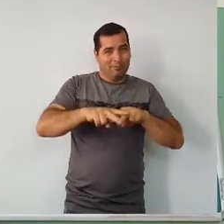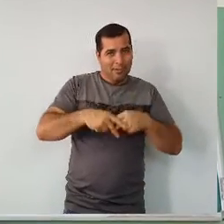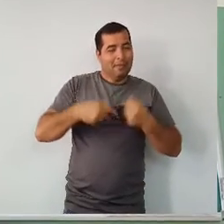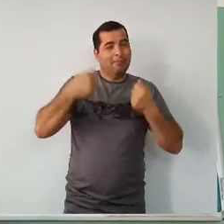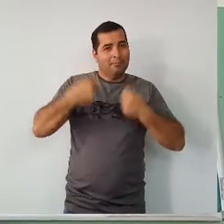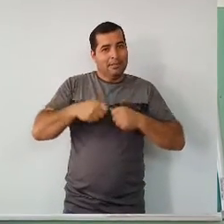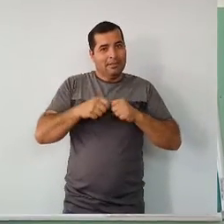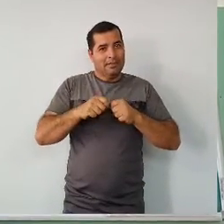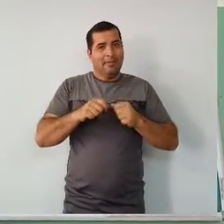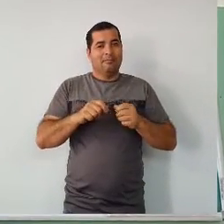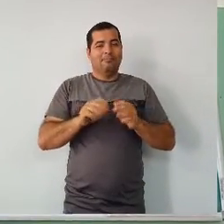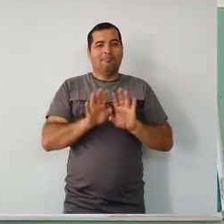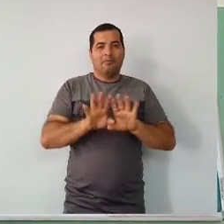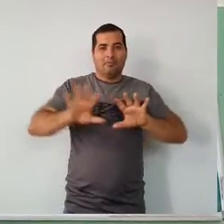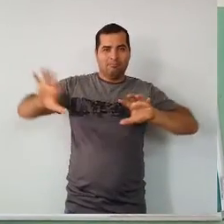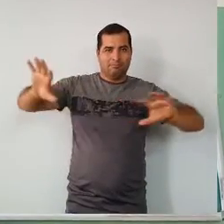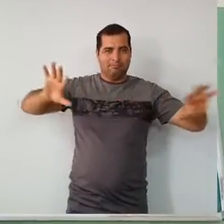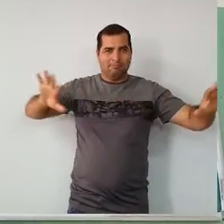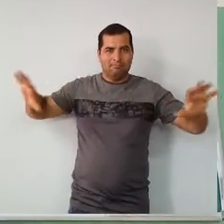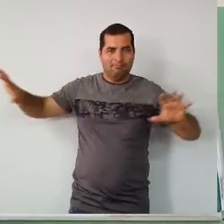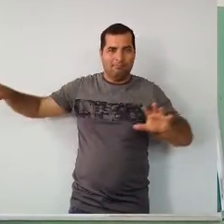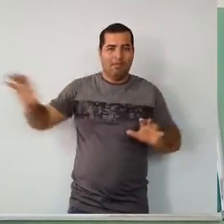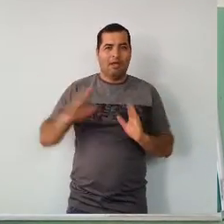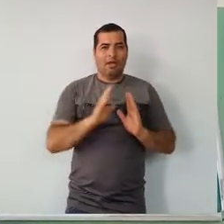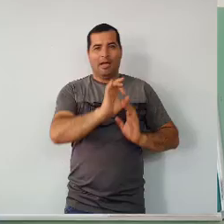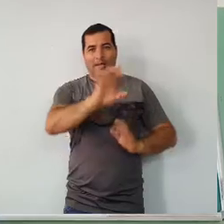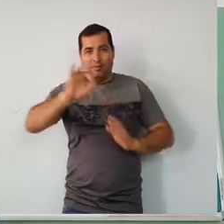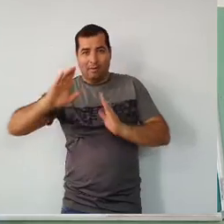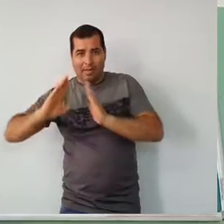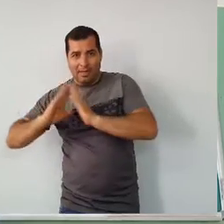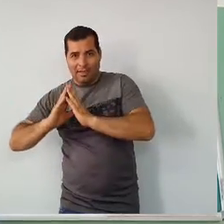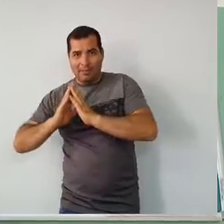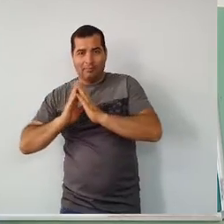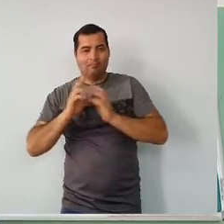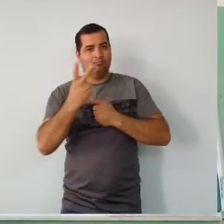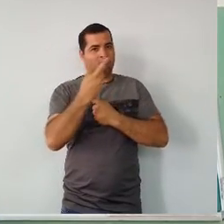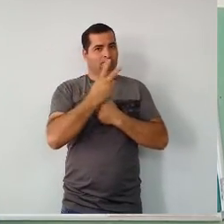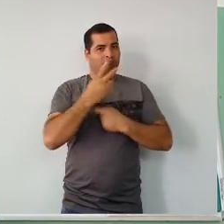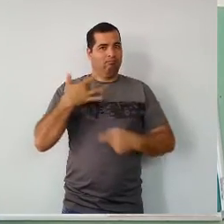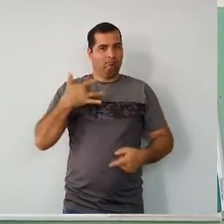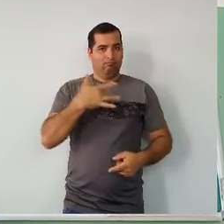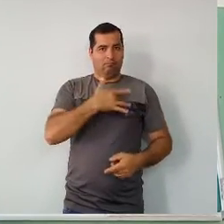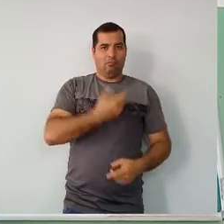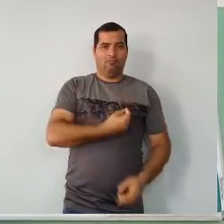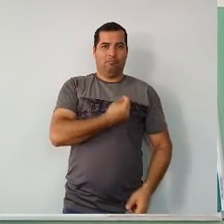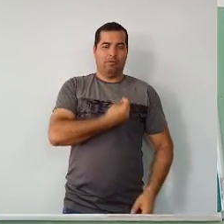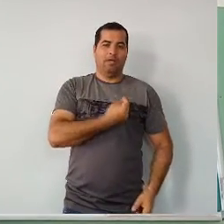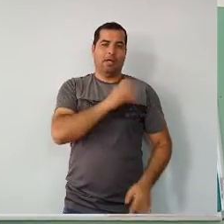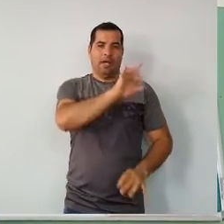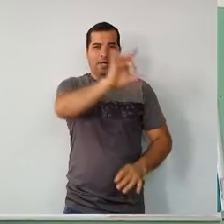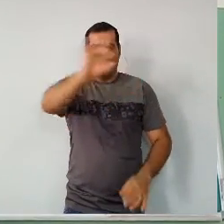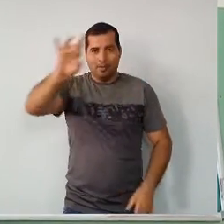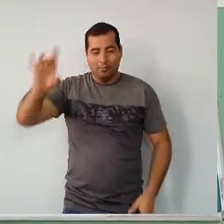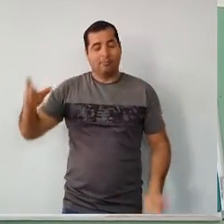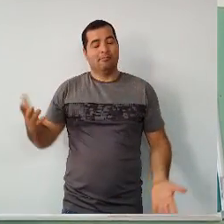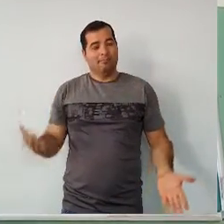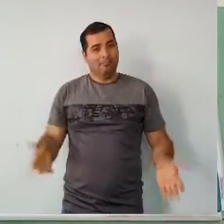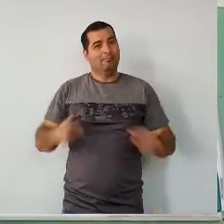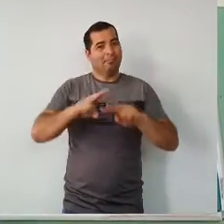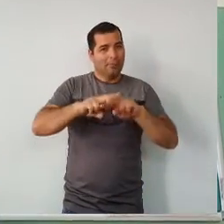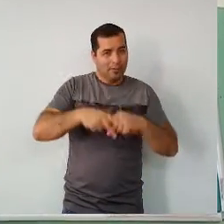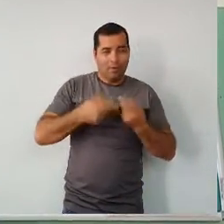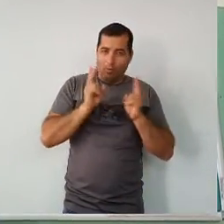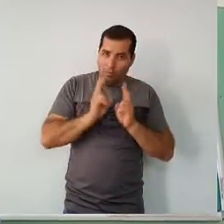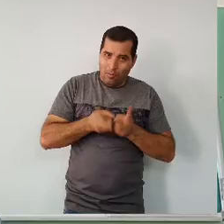pandemia, esse distanciamento social para a preservação da nossa vida, não é verdade? Então, por isso